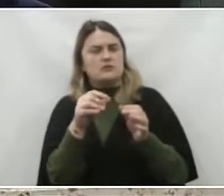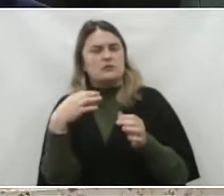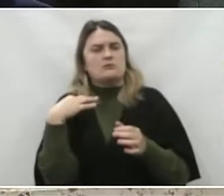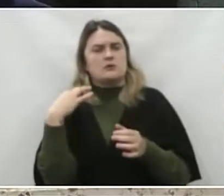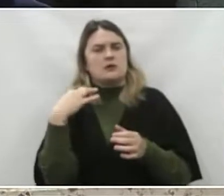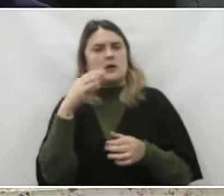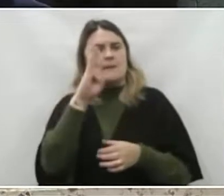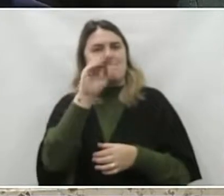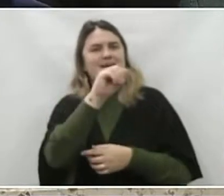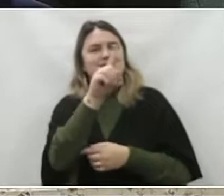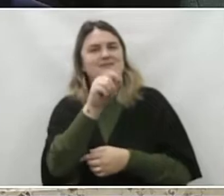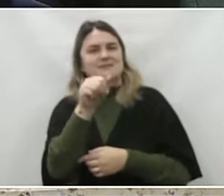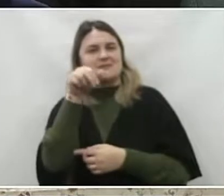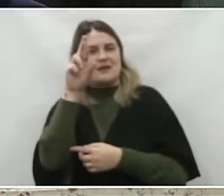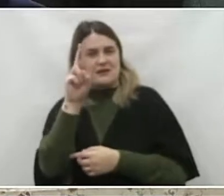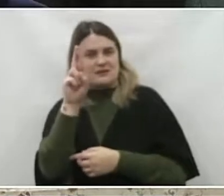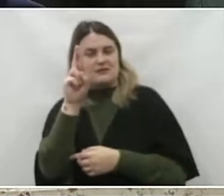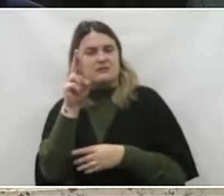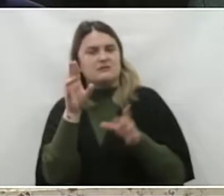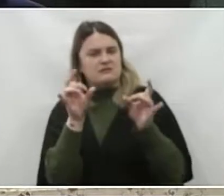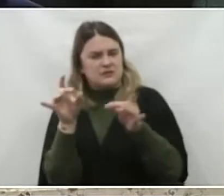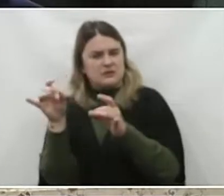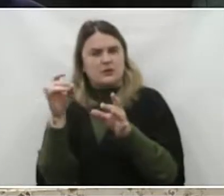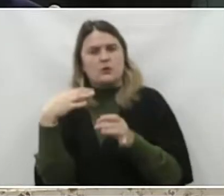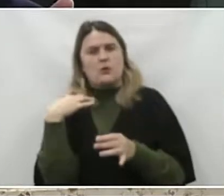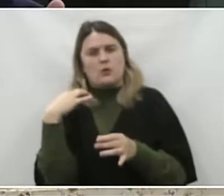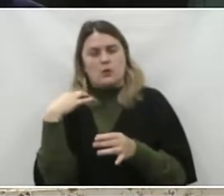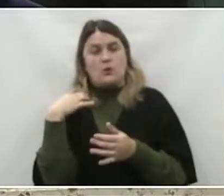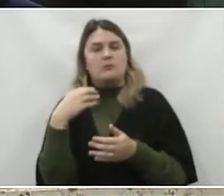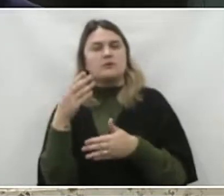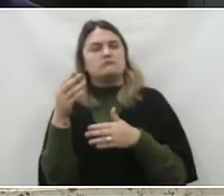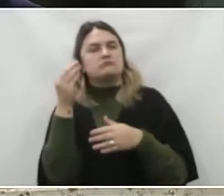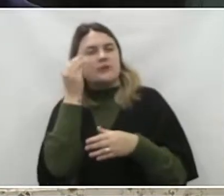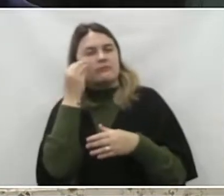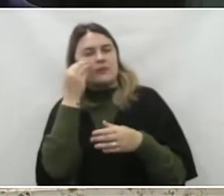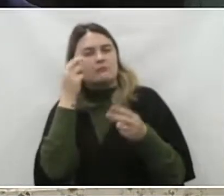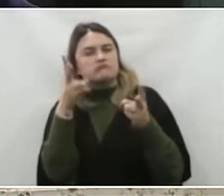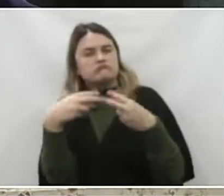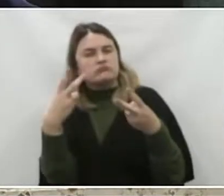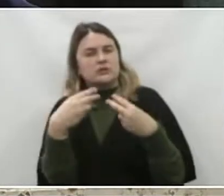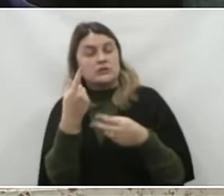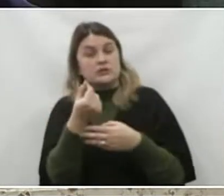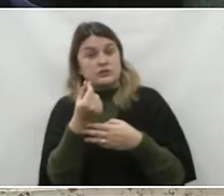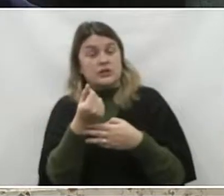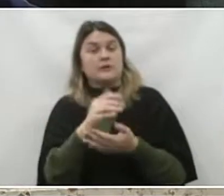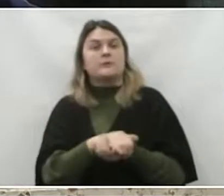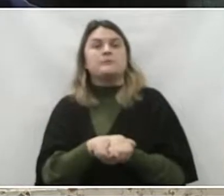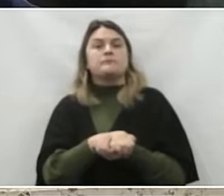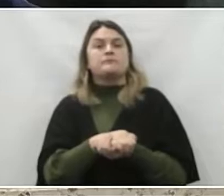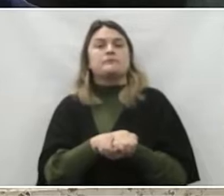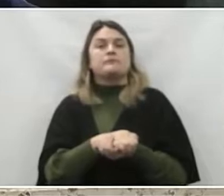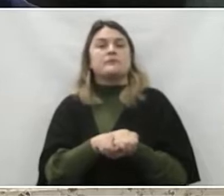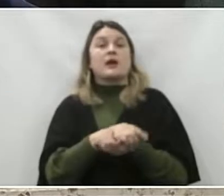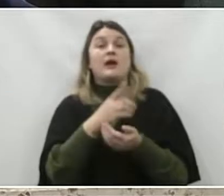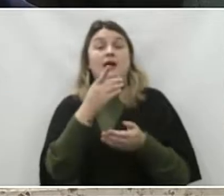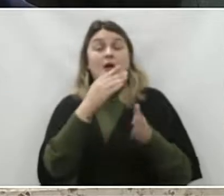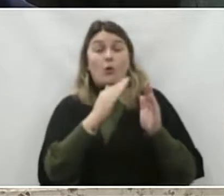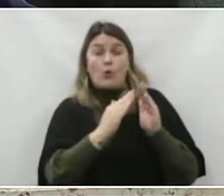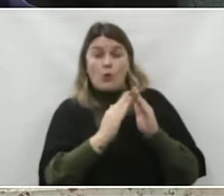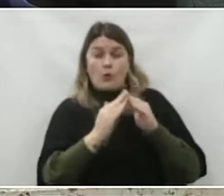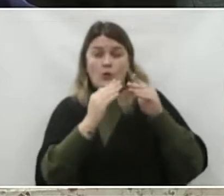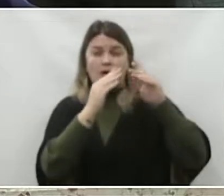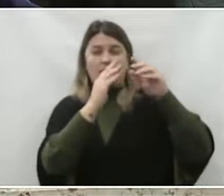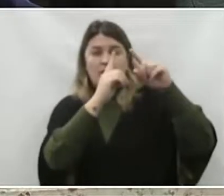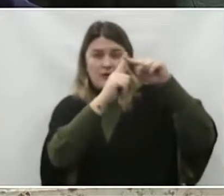Comunitário para comprar seus utensílios para o novo Centro Comunitário verbas essas destinado o governo do estado através do deputado